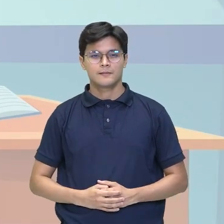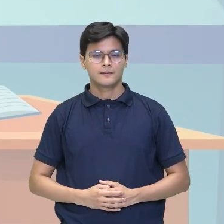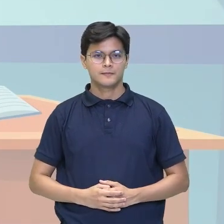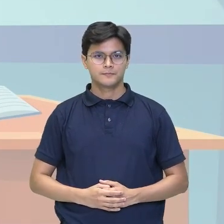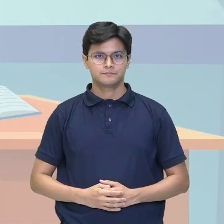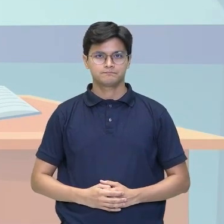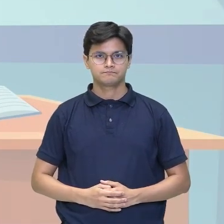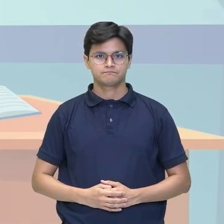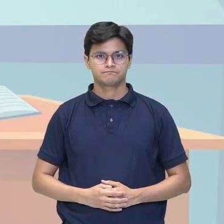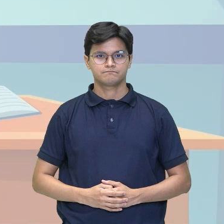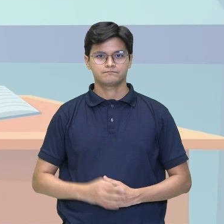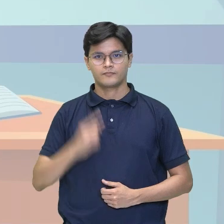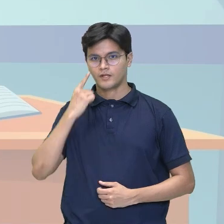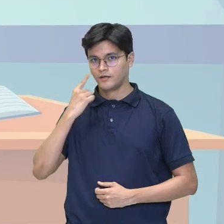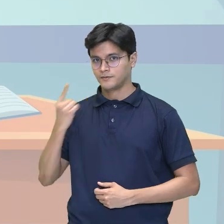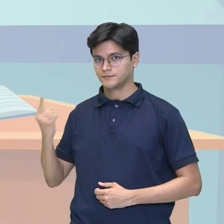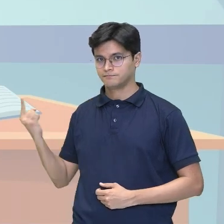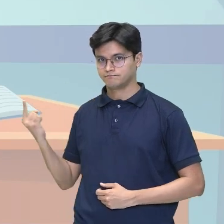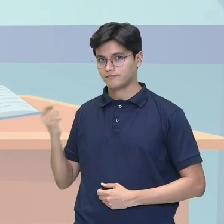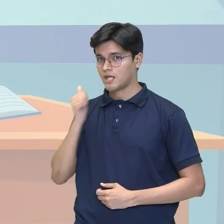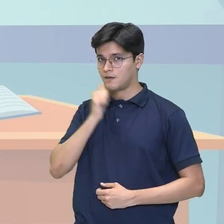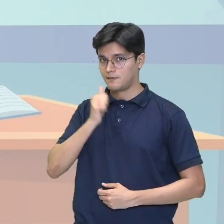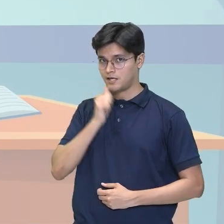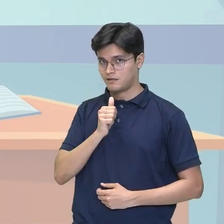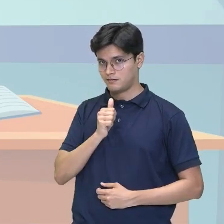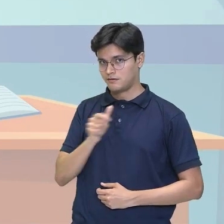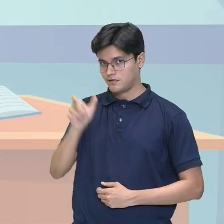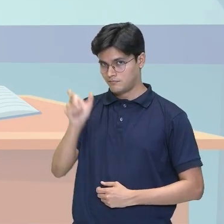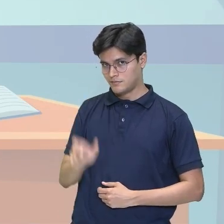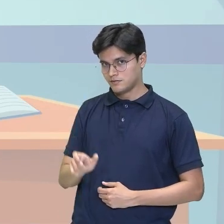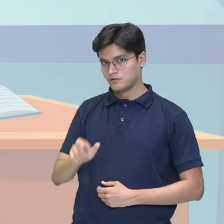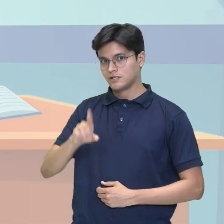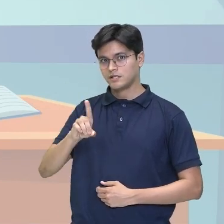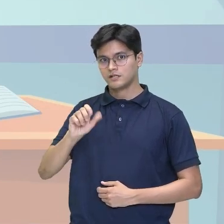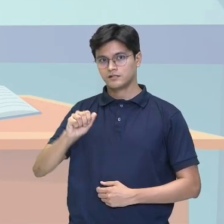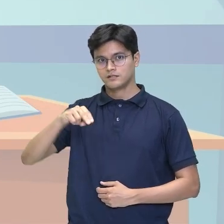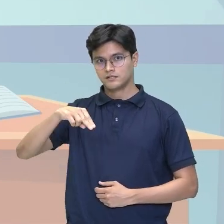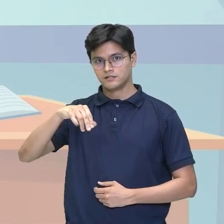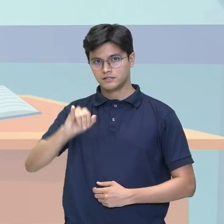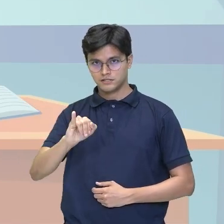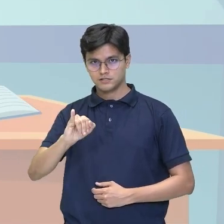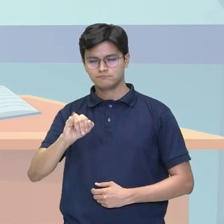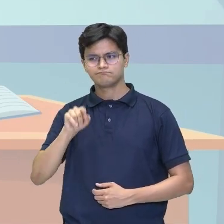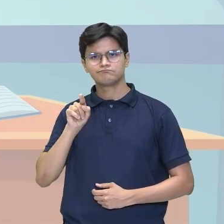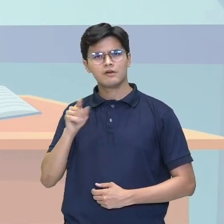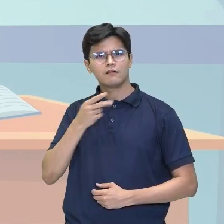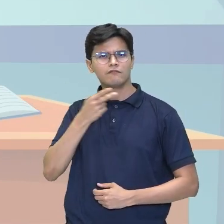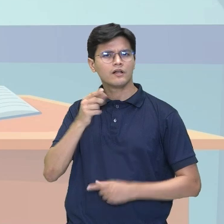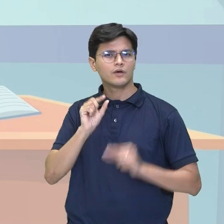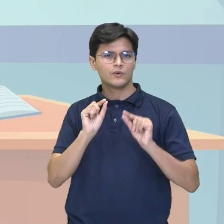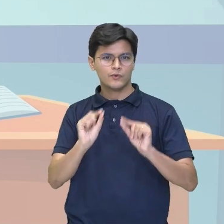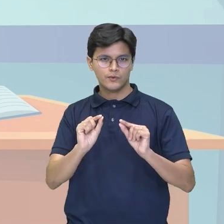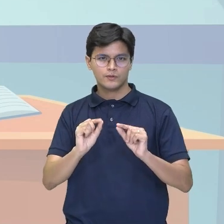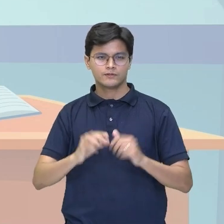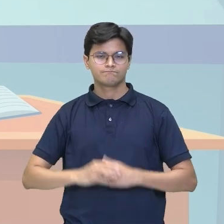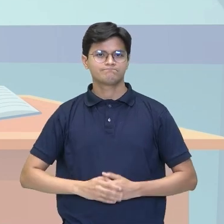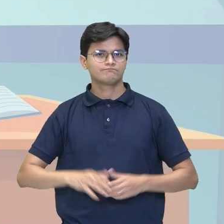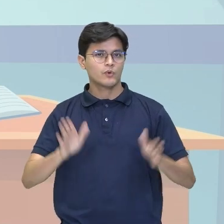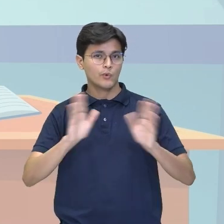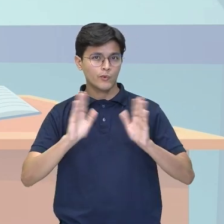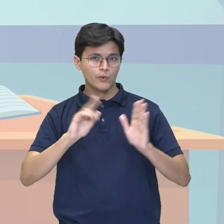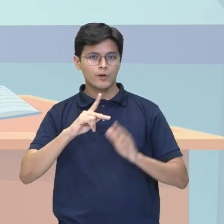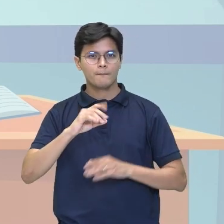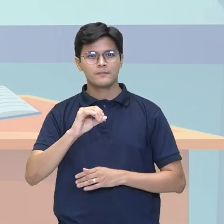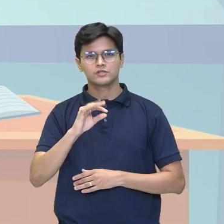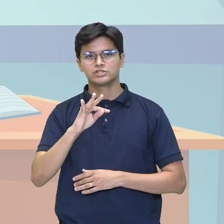Vejam aqui a personagem, Dani, né? Ela fala assim: Hey, Potira, what